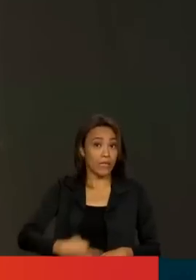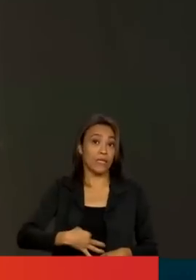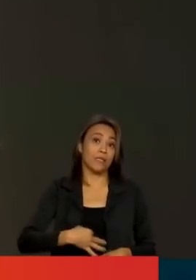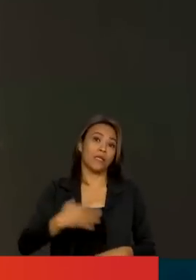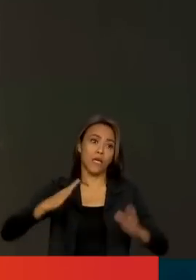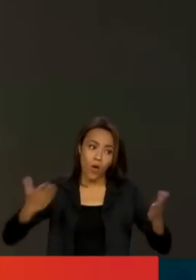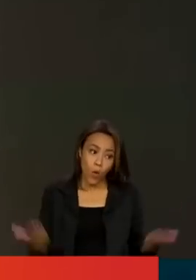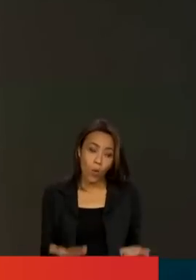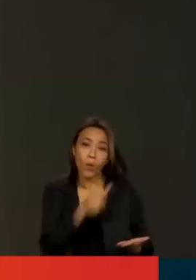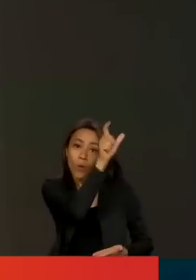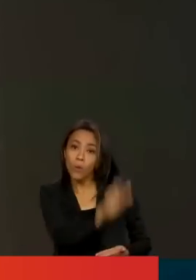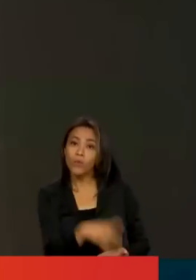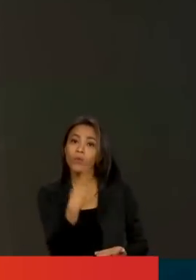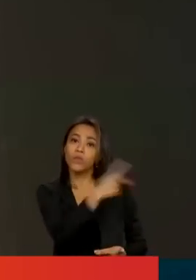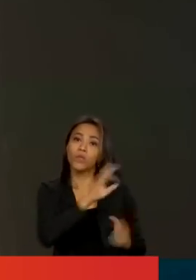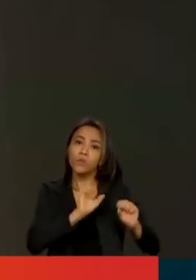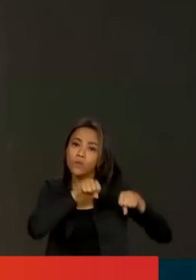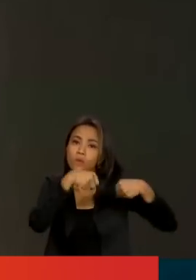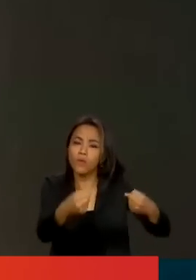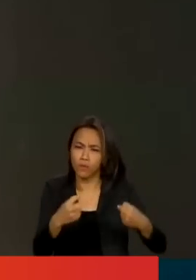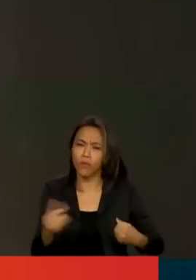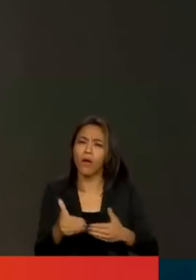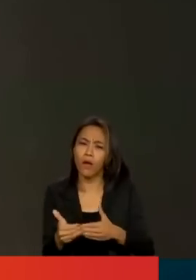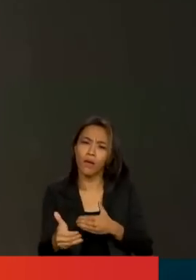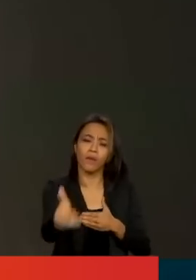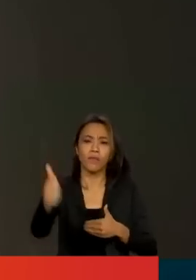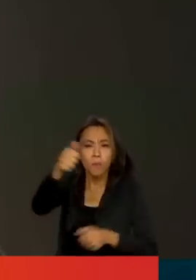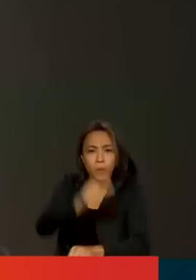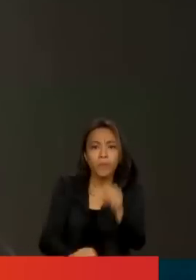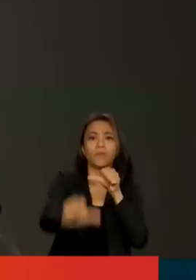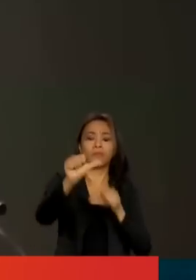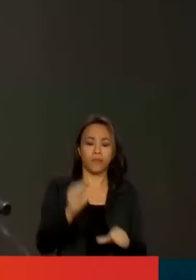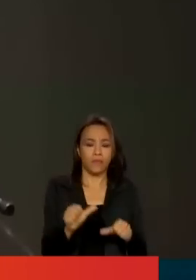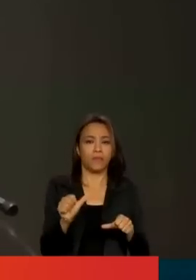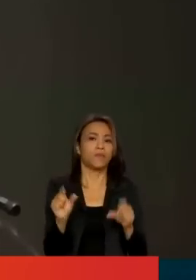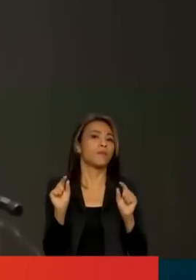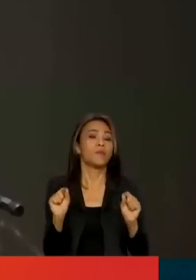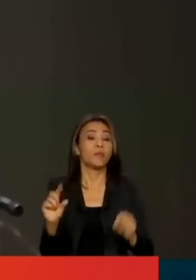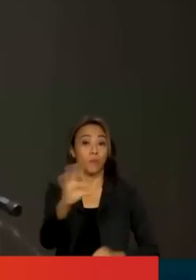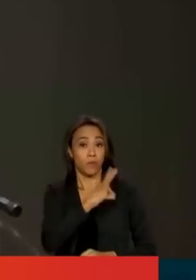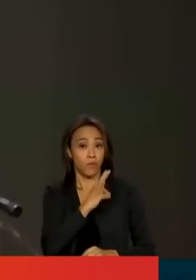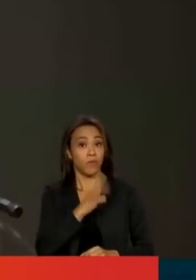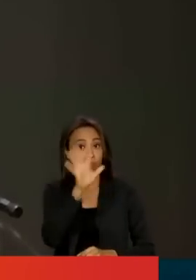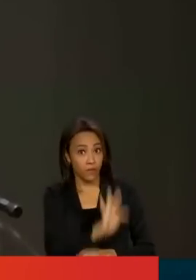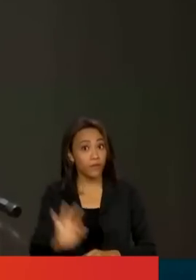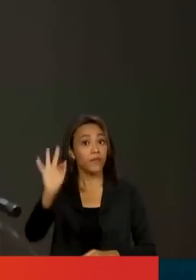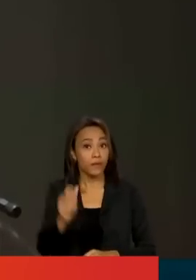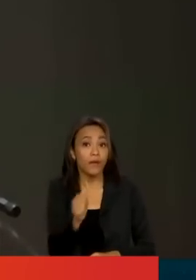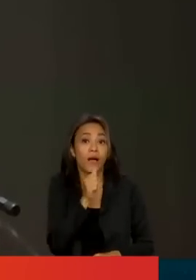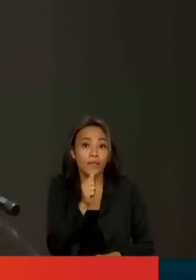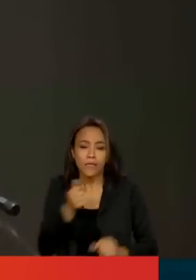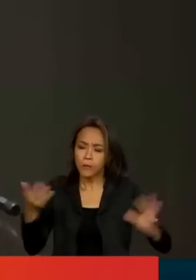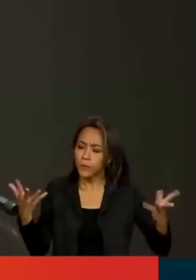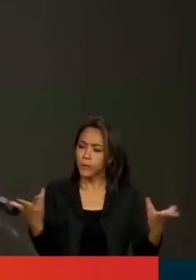hoje proporcionará transformações necessárias para a construção de uma Polícia Federal ainda mais